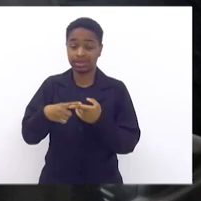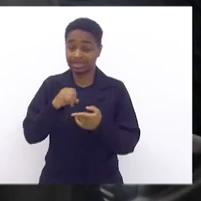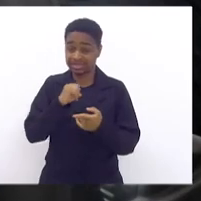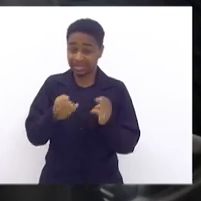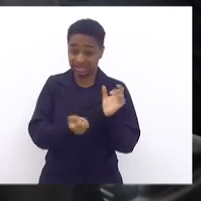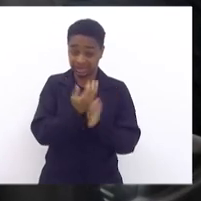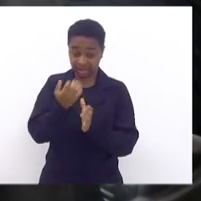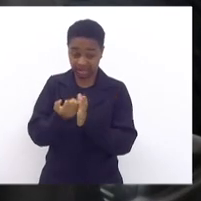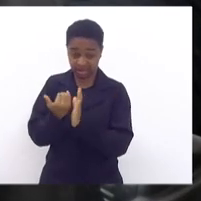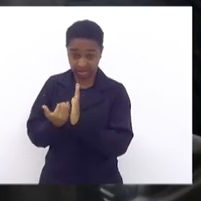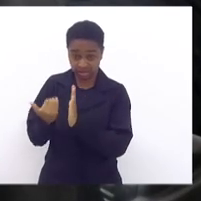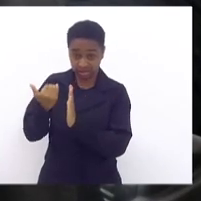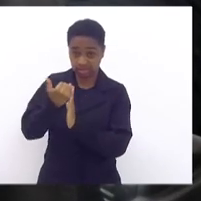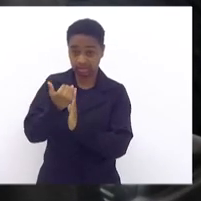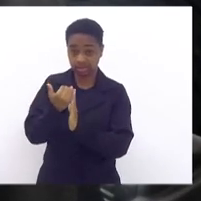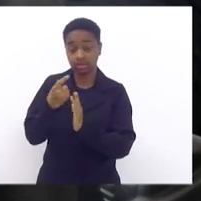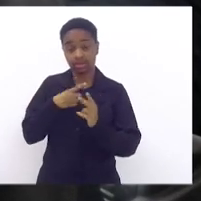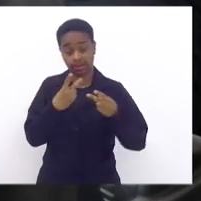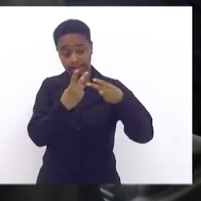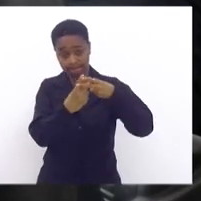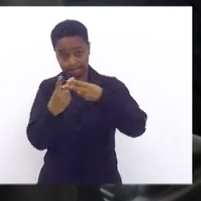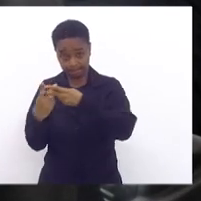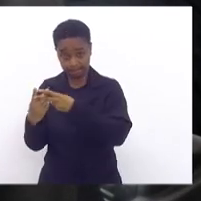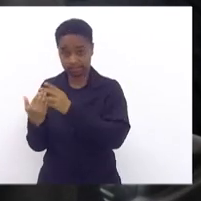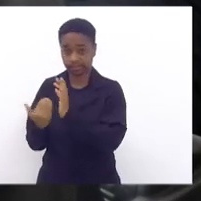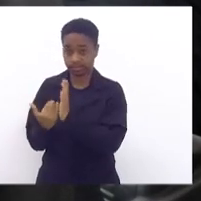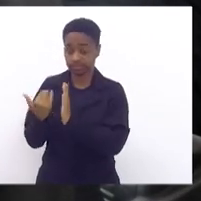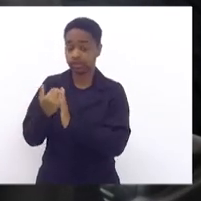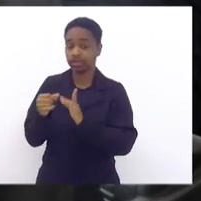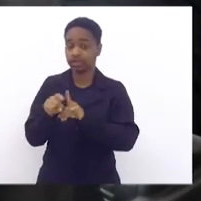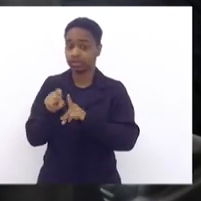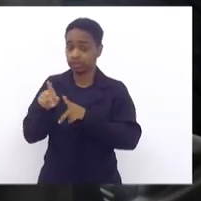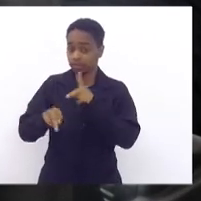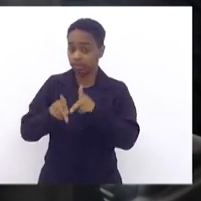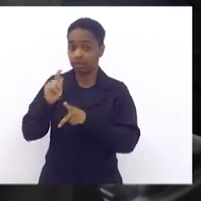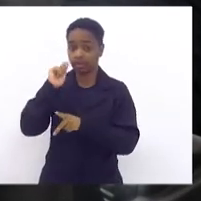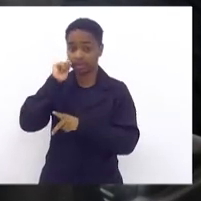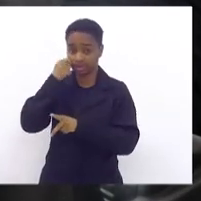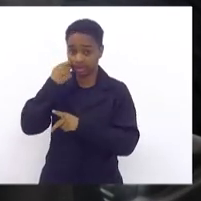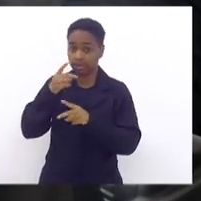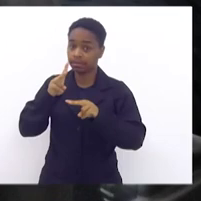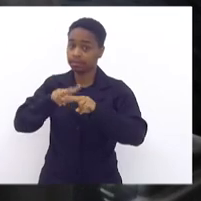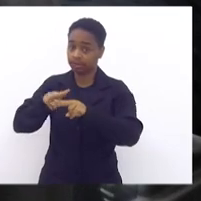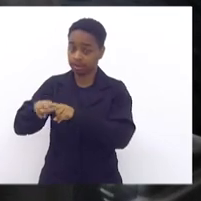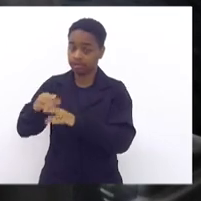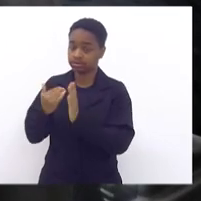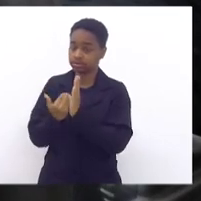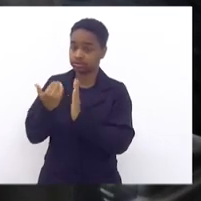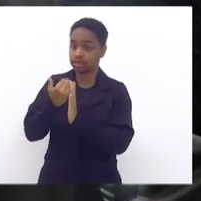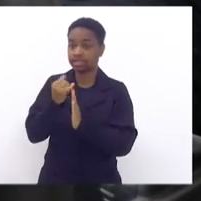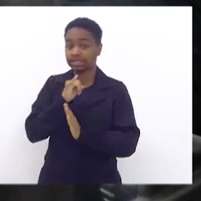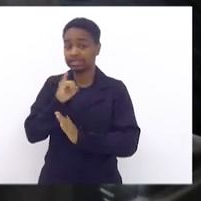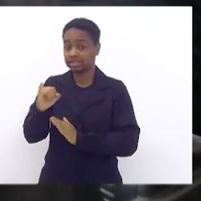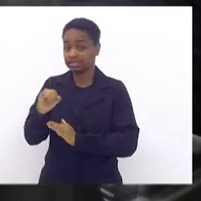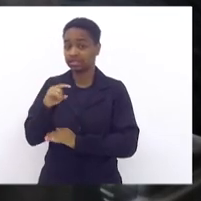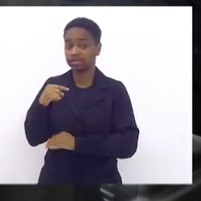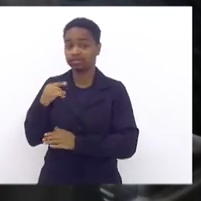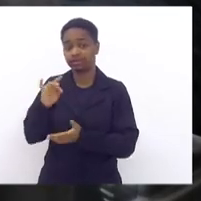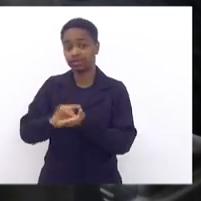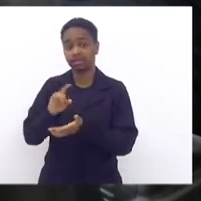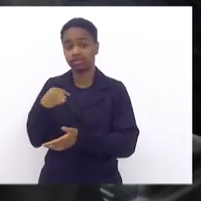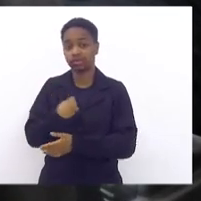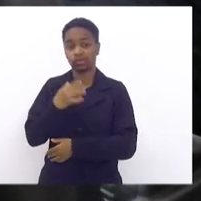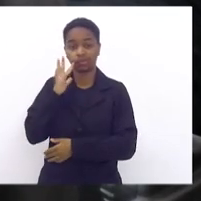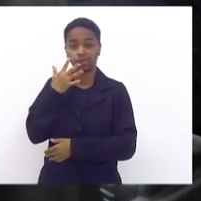gente criar, mais encarceramento a gente vai ter, mais população negra presa a gente vai ter, se a gente não for no âmago da